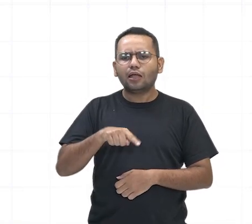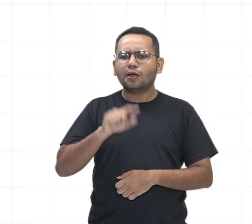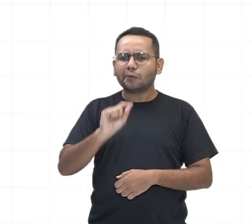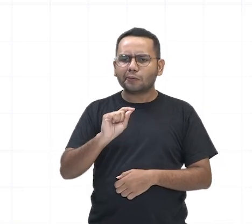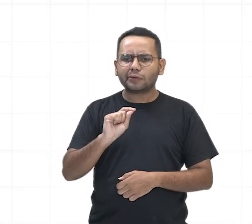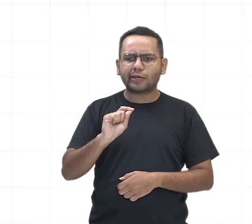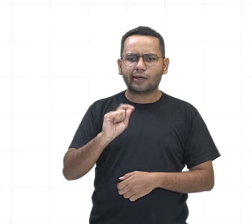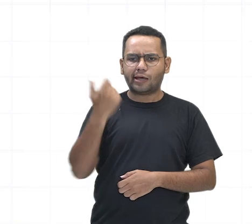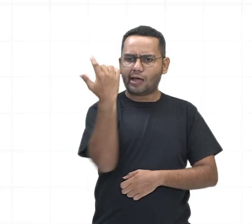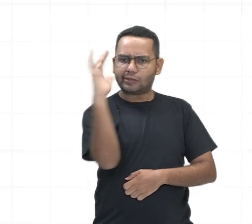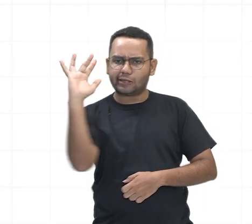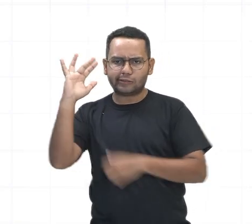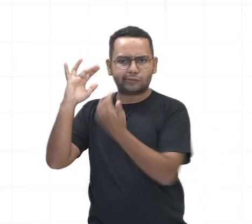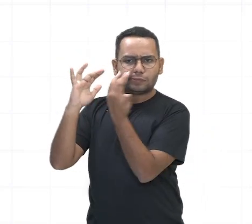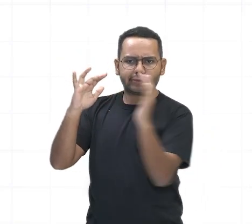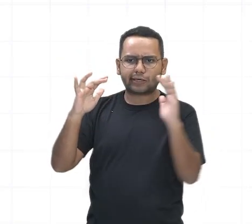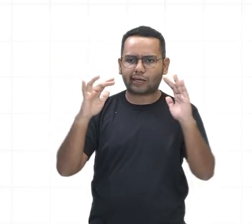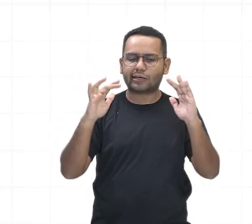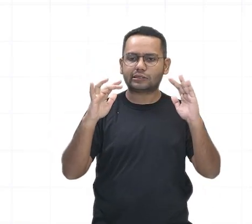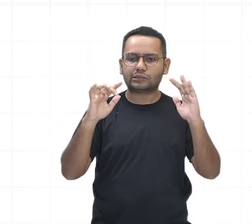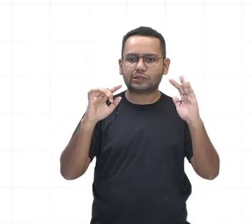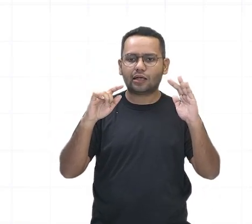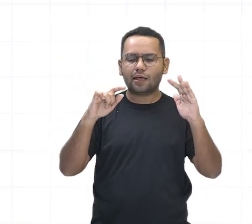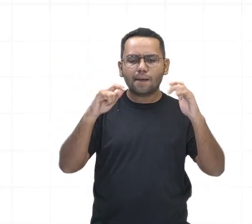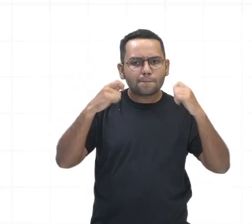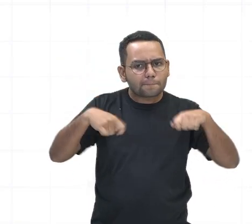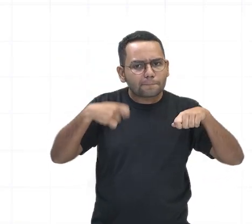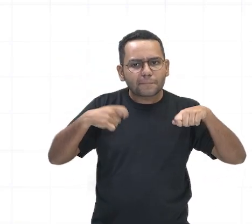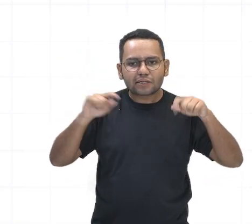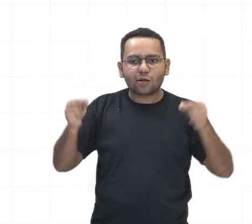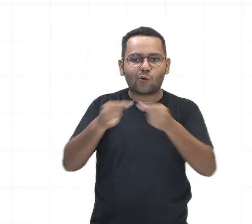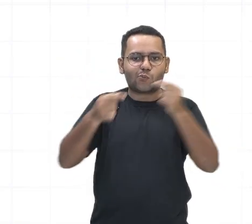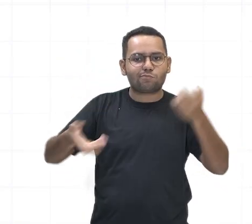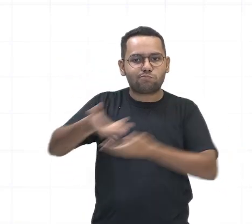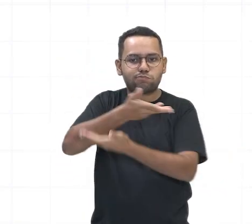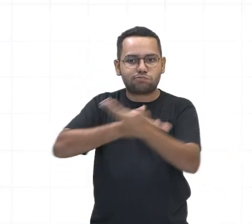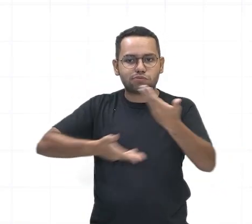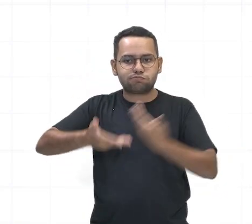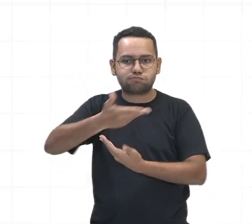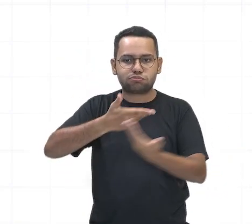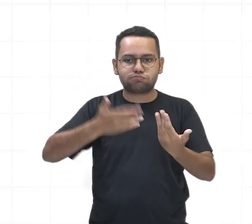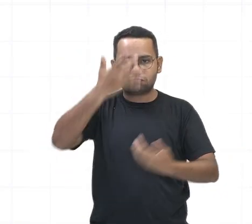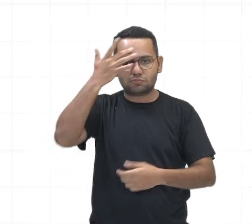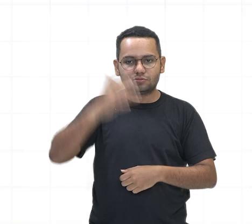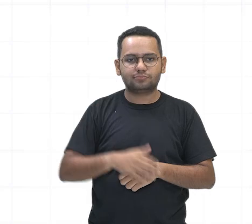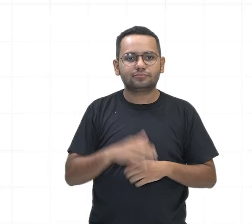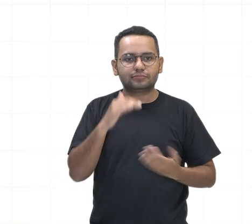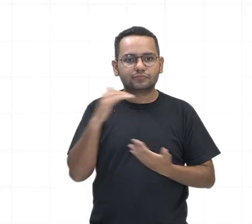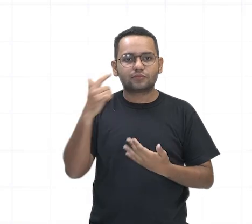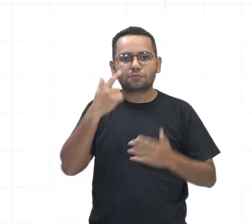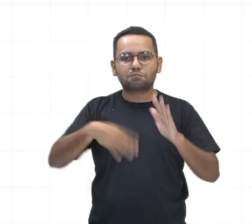E aqui nós vamos ver que isso é versado, os princípios éticos das matrizes africanas é